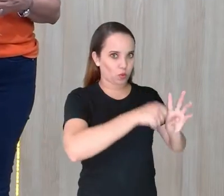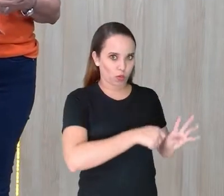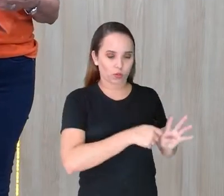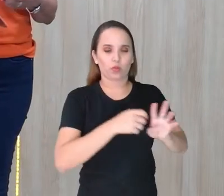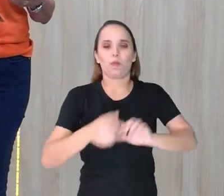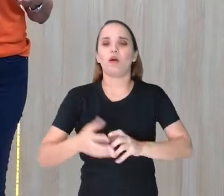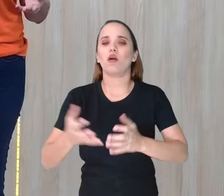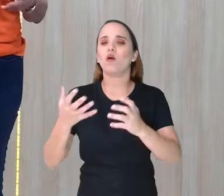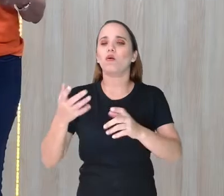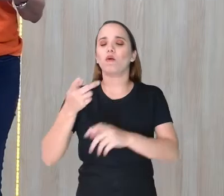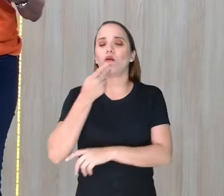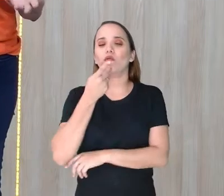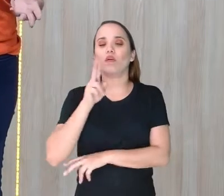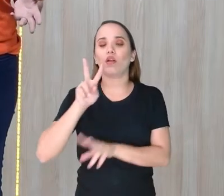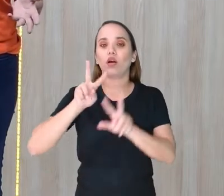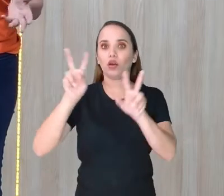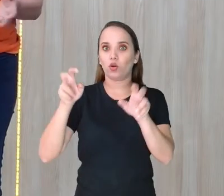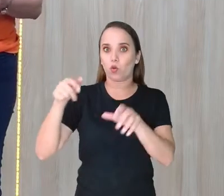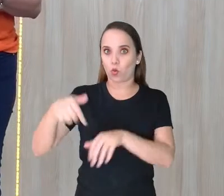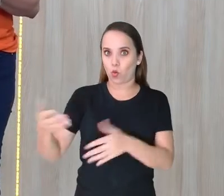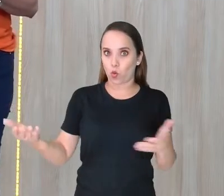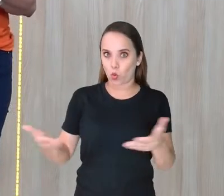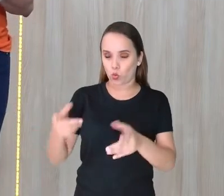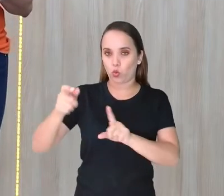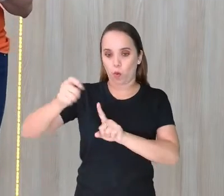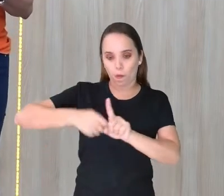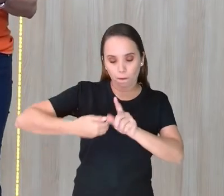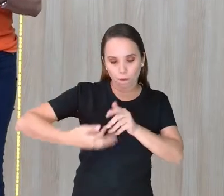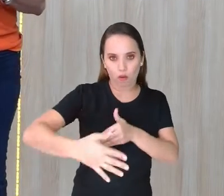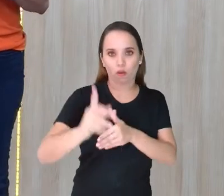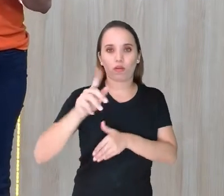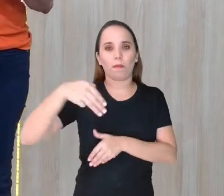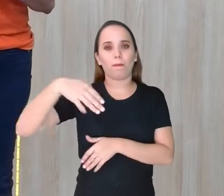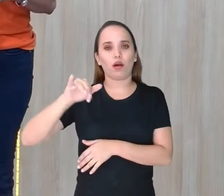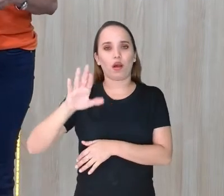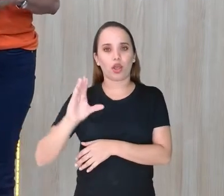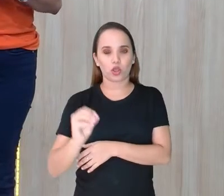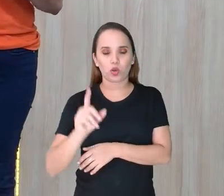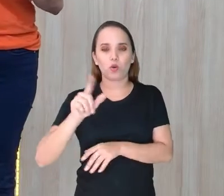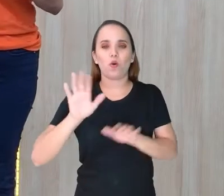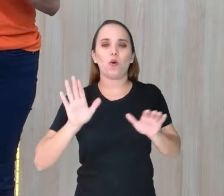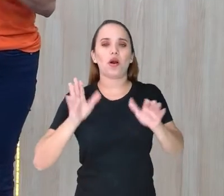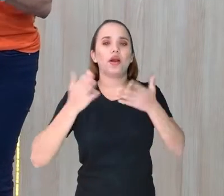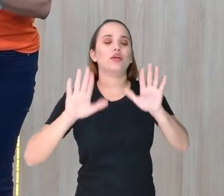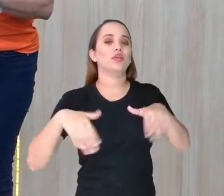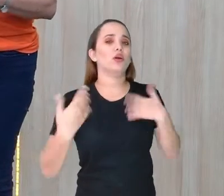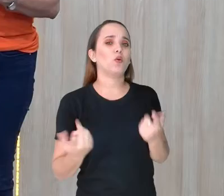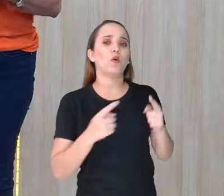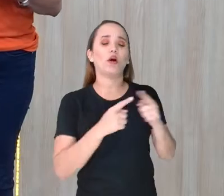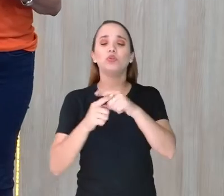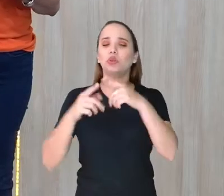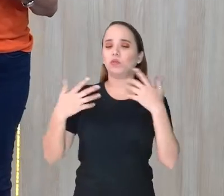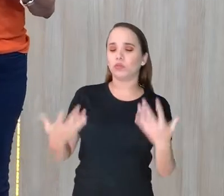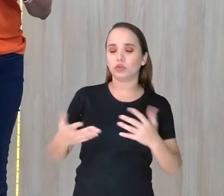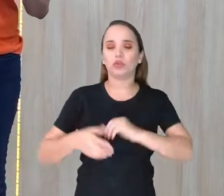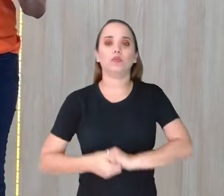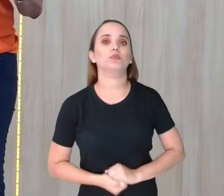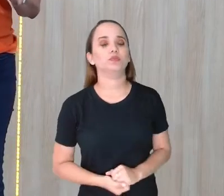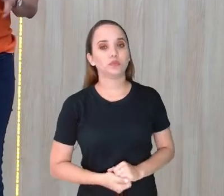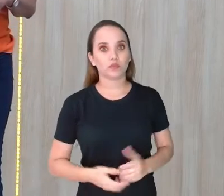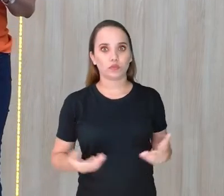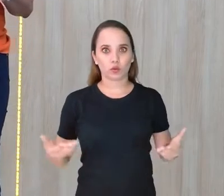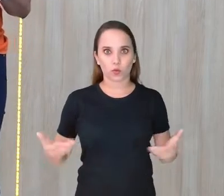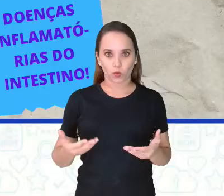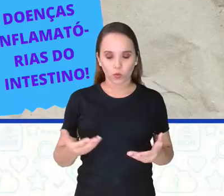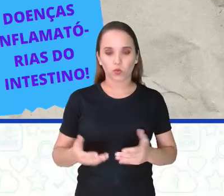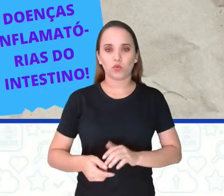o mês de maio, é dedicado a quê, né? Nós trazemos que dedicação é, o que é que ele está falando. Então, hoje